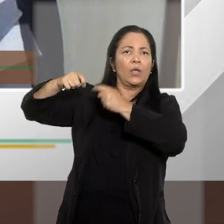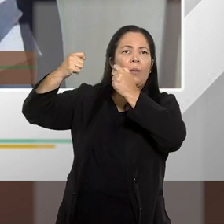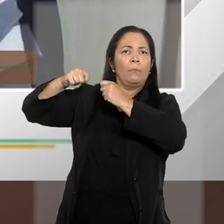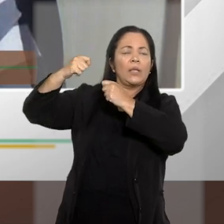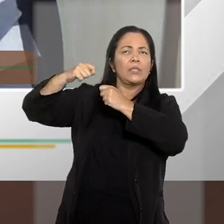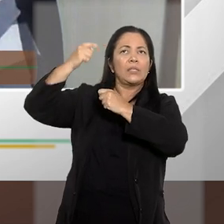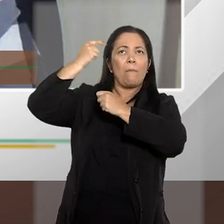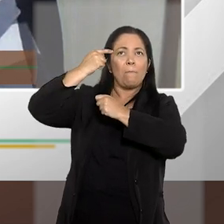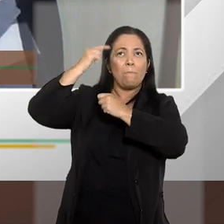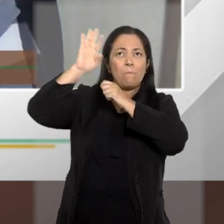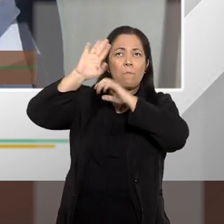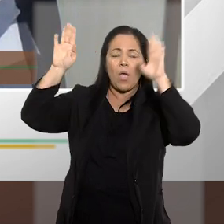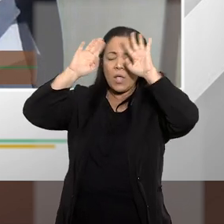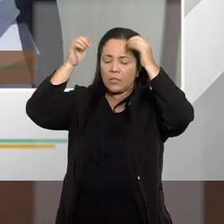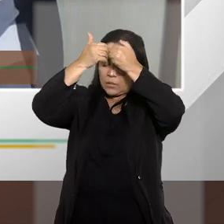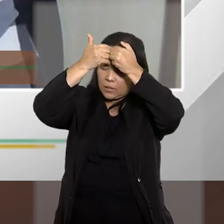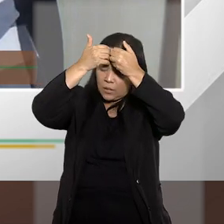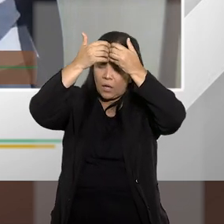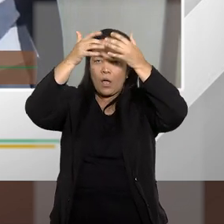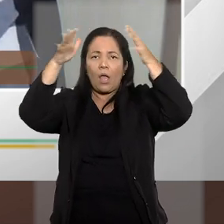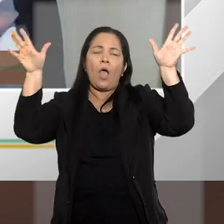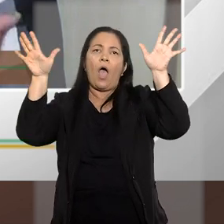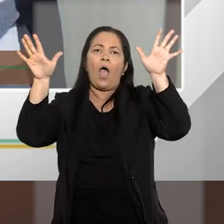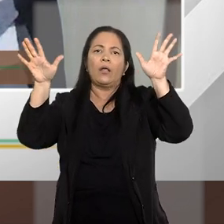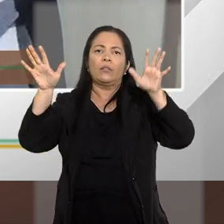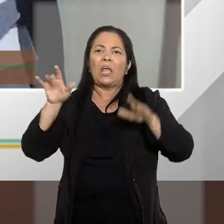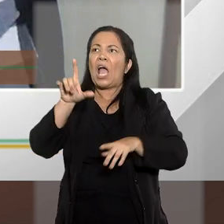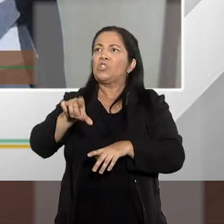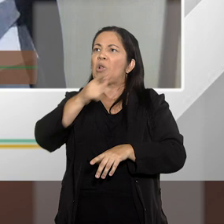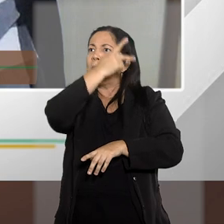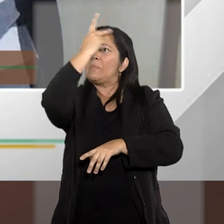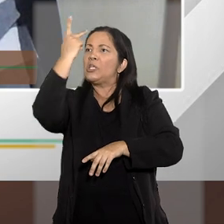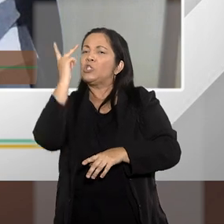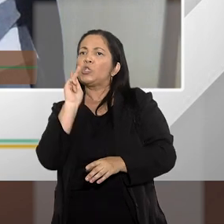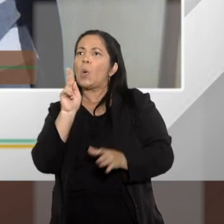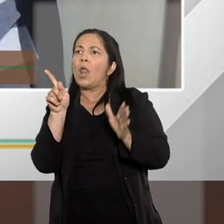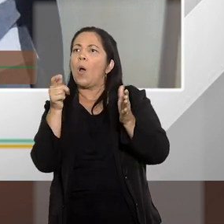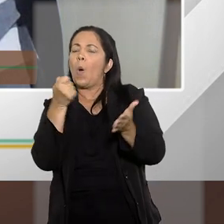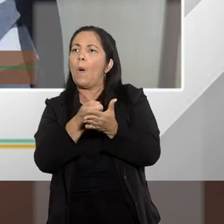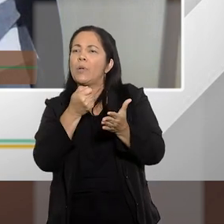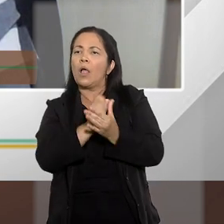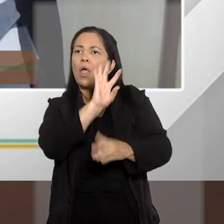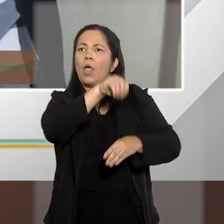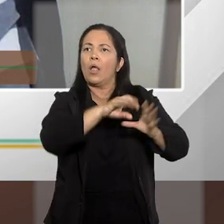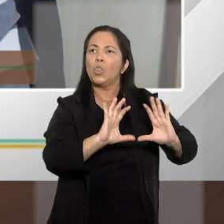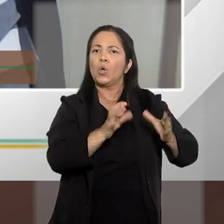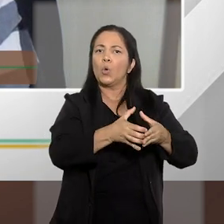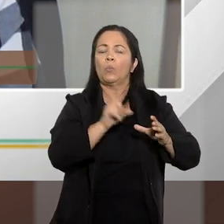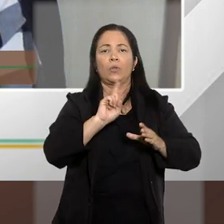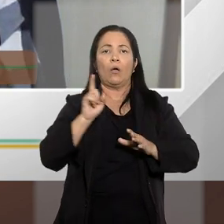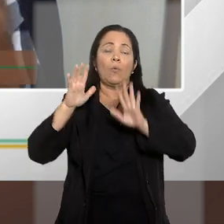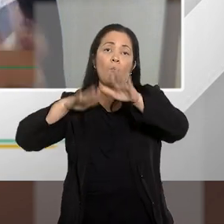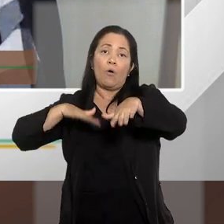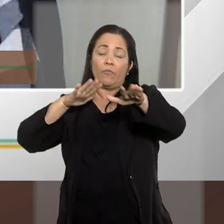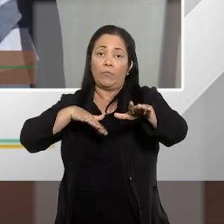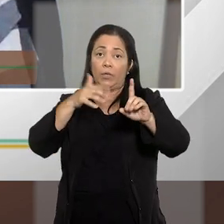forma de todo o contexto social, mas é essa caixinha que inclusive o movimento LGBTQIA+